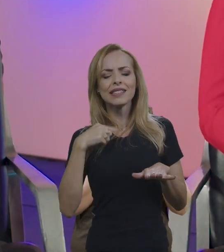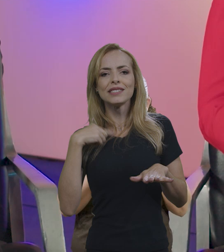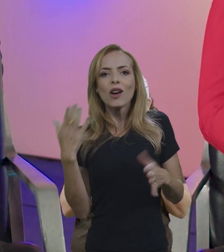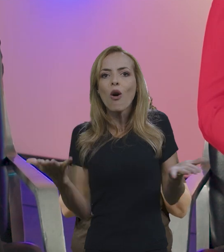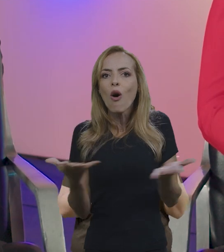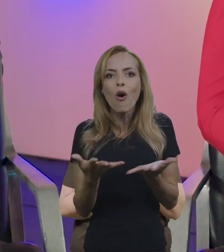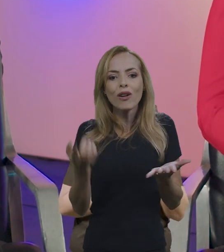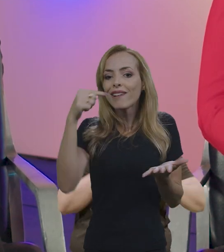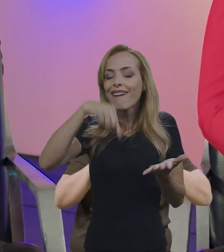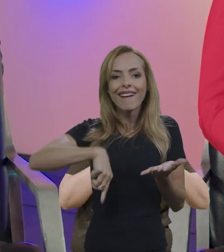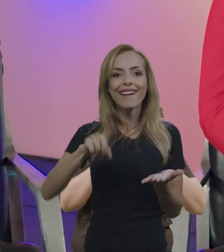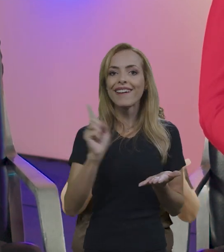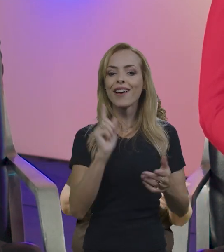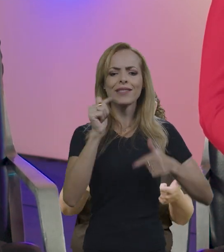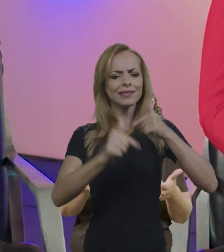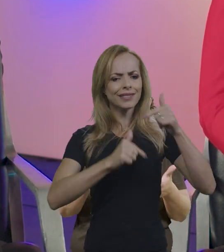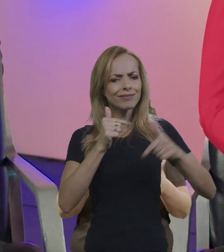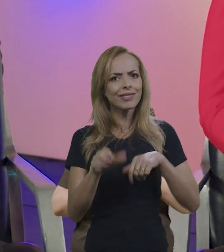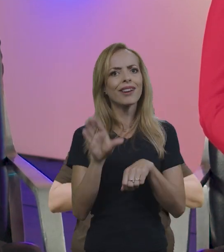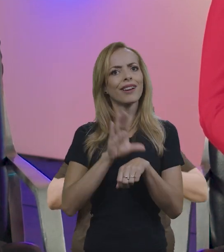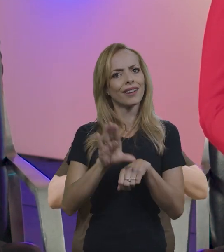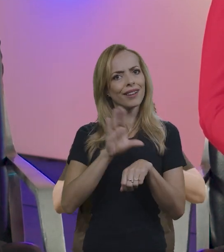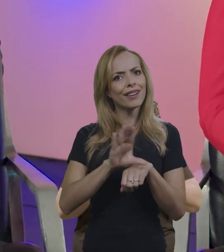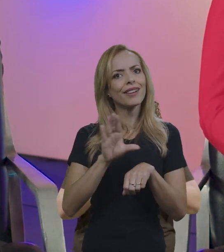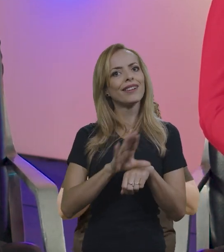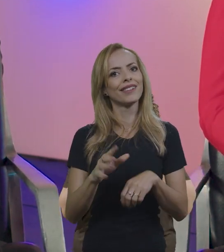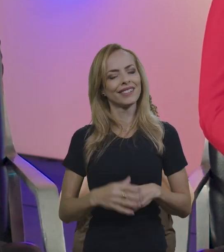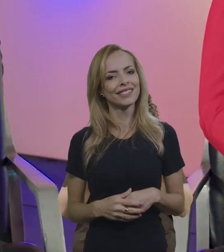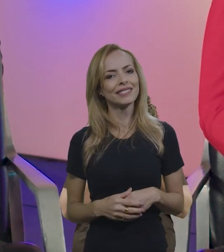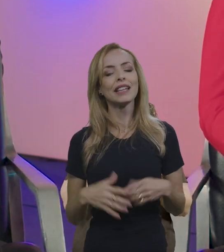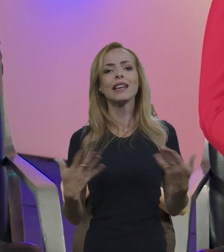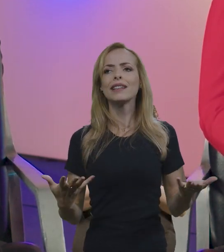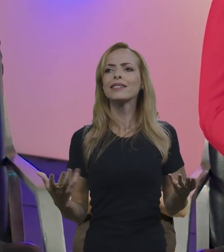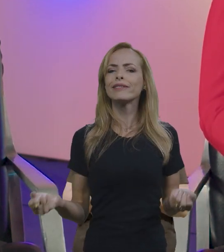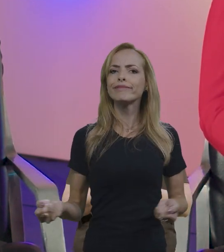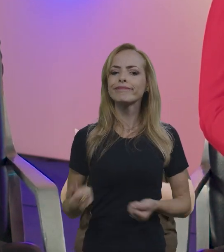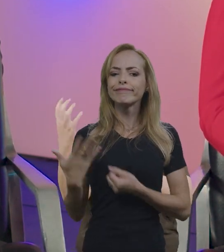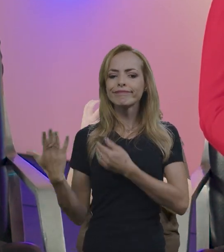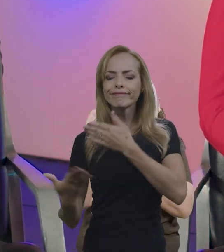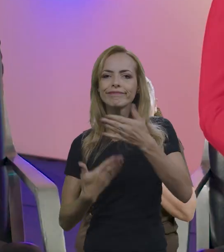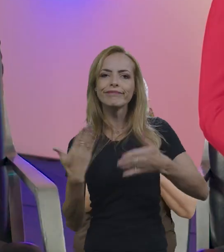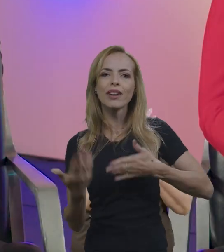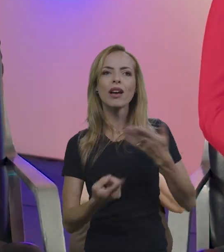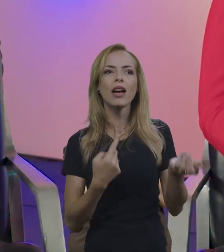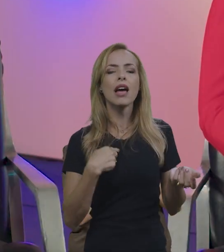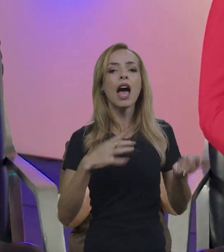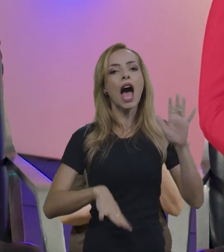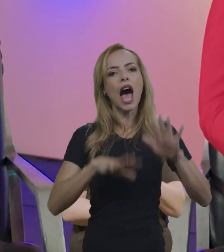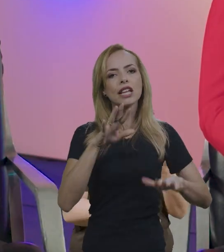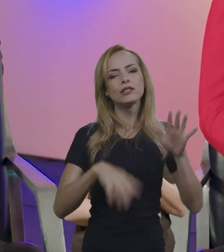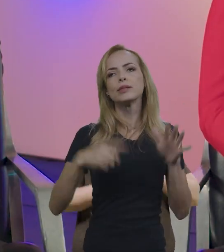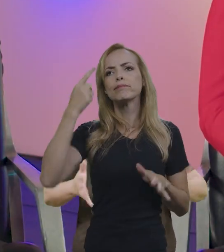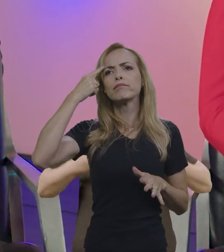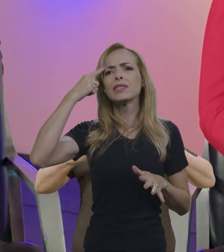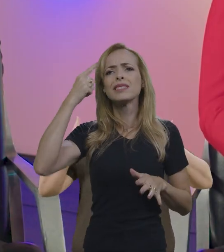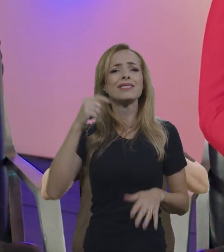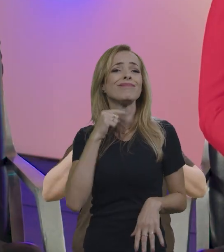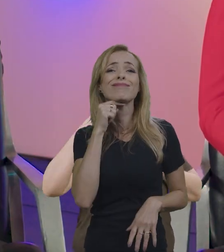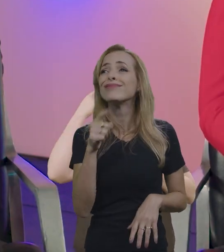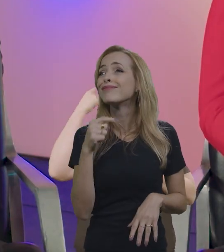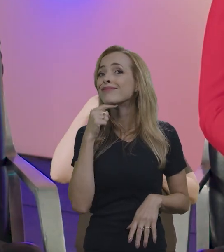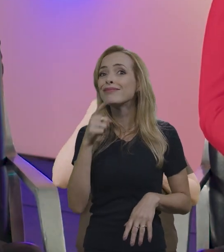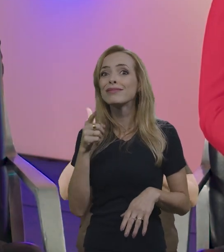que eu faço hoje e influencia muito na perspectiva que a gente tem, né? Então a gente sempre acha que a gente não pode chegar